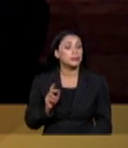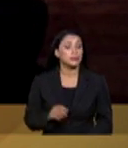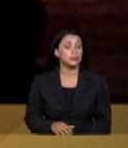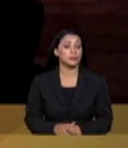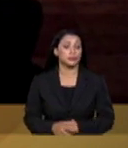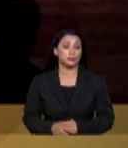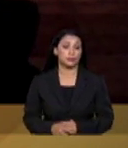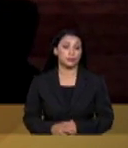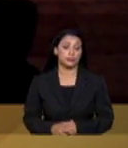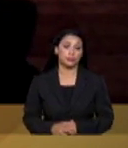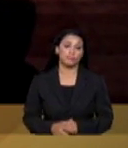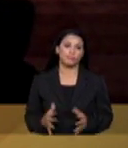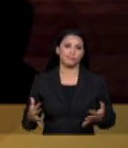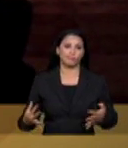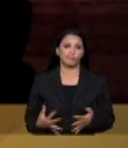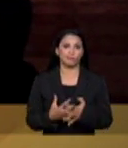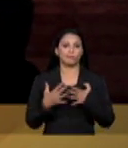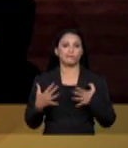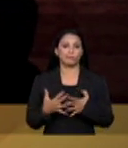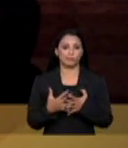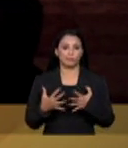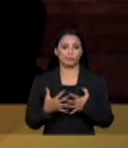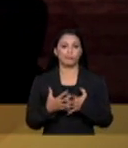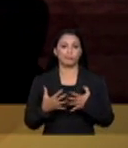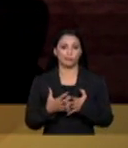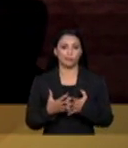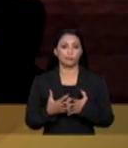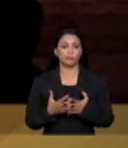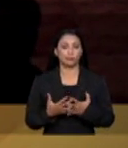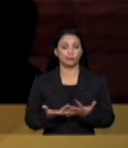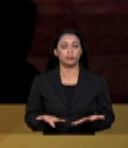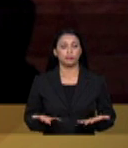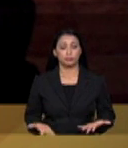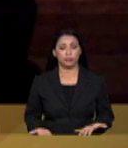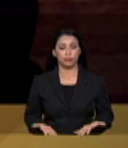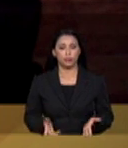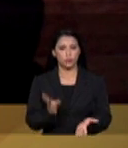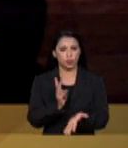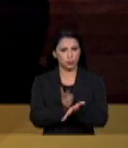bastante conflitando mesmo